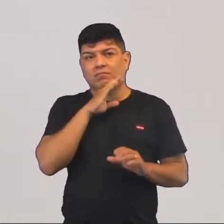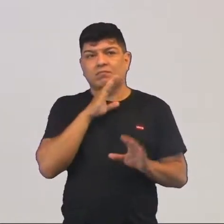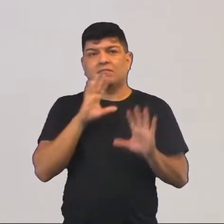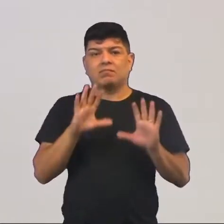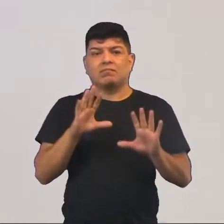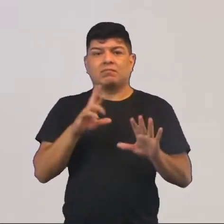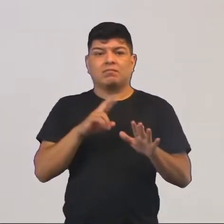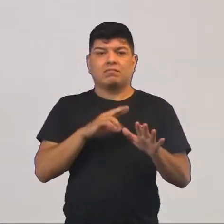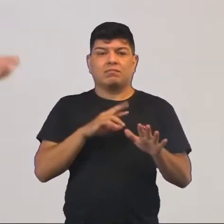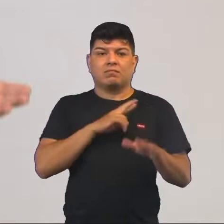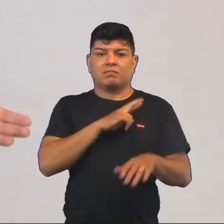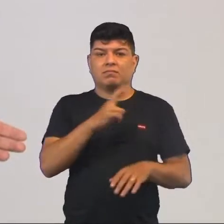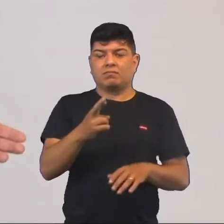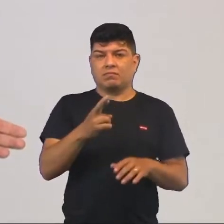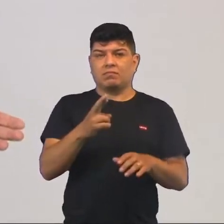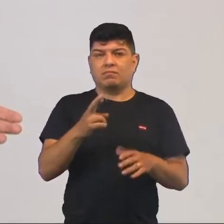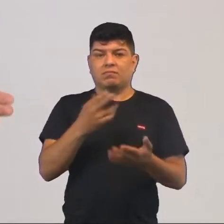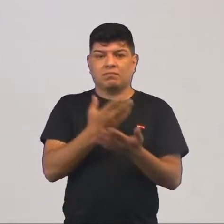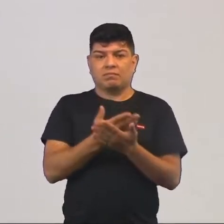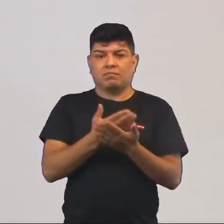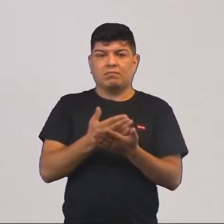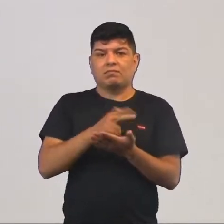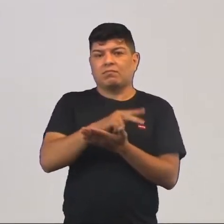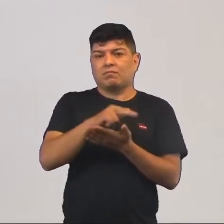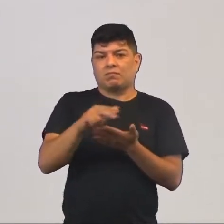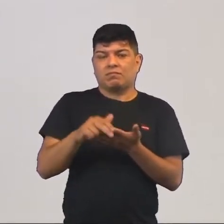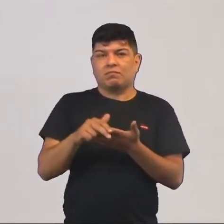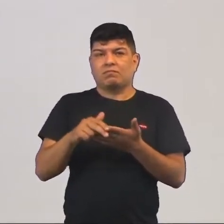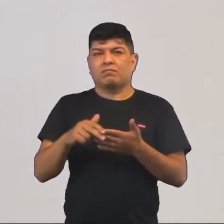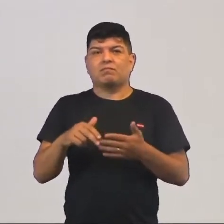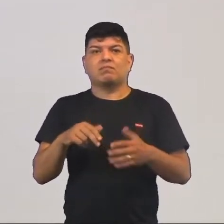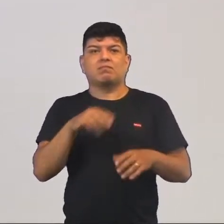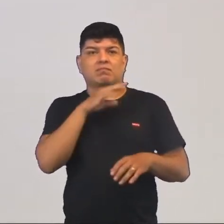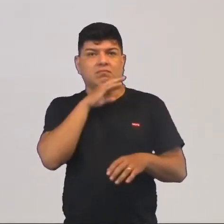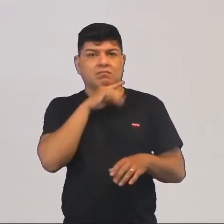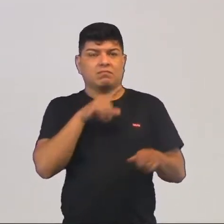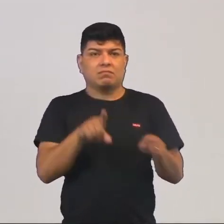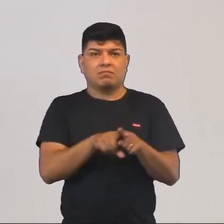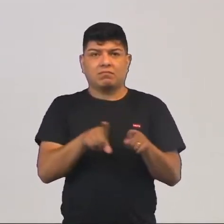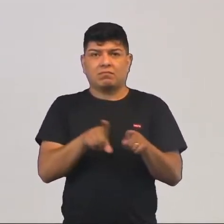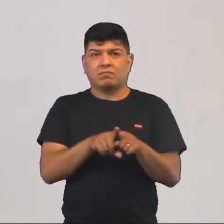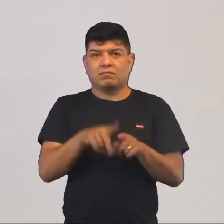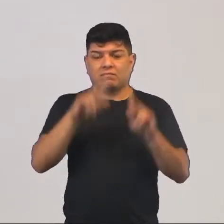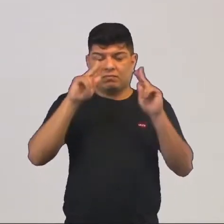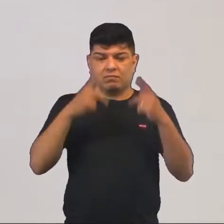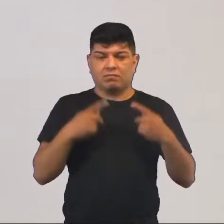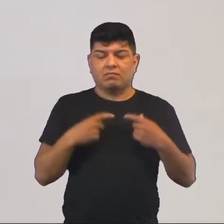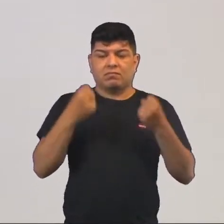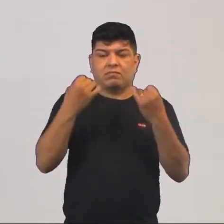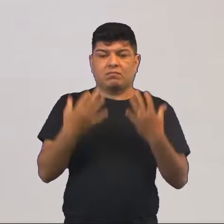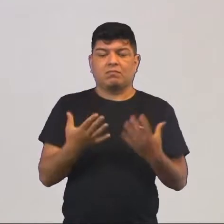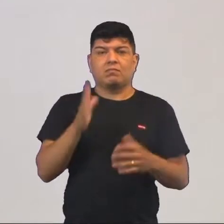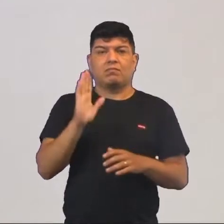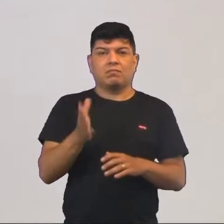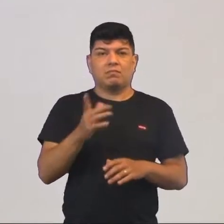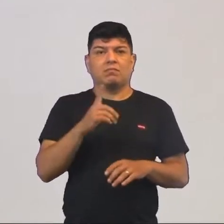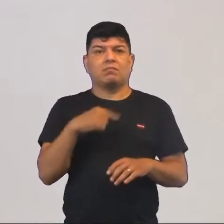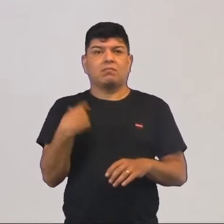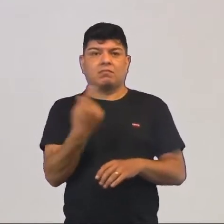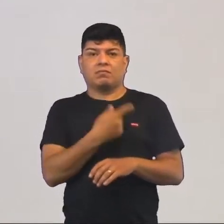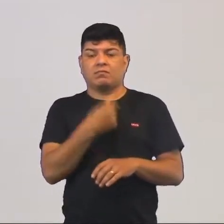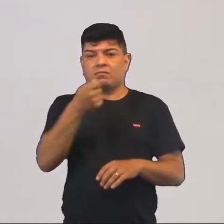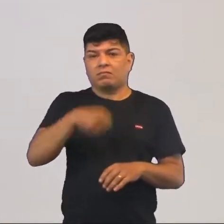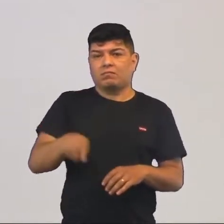parte de uma religião. A gente estuda diversos comportamentos negativos, isso tem relação com o ser humano. Já explicamos aqui que a gente